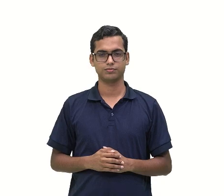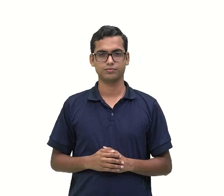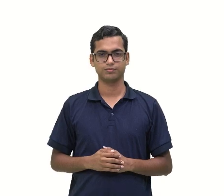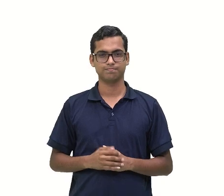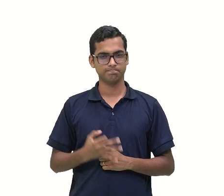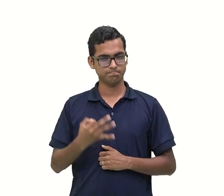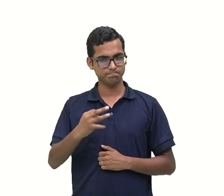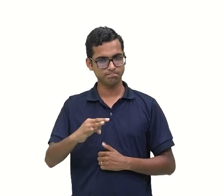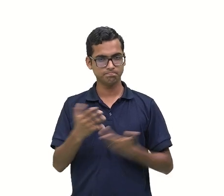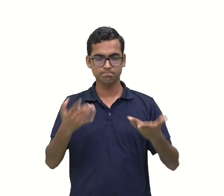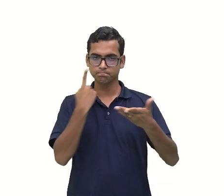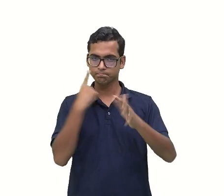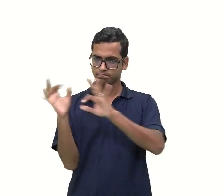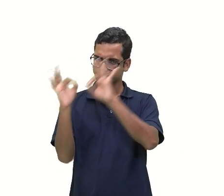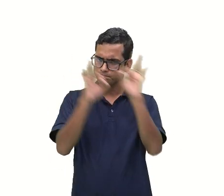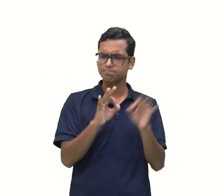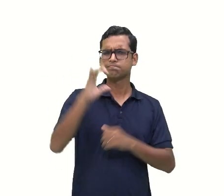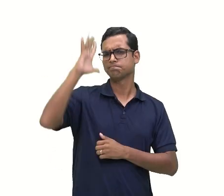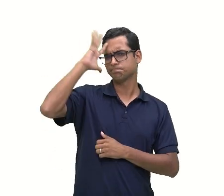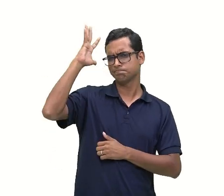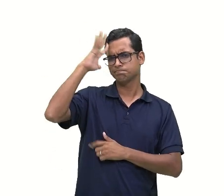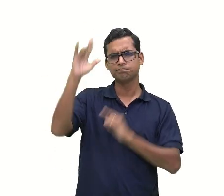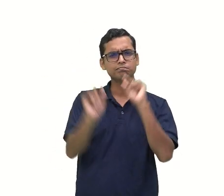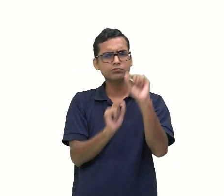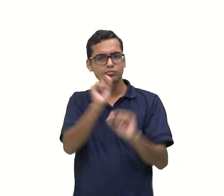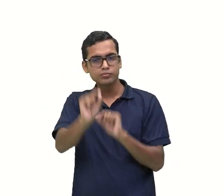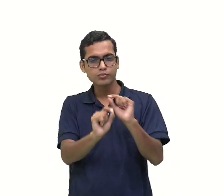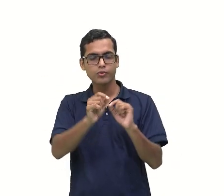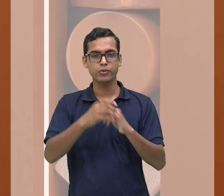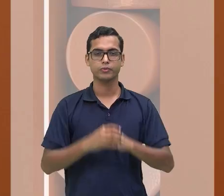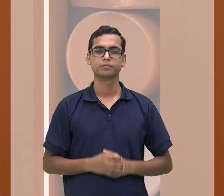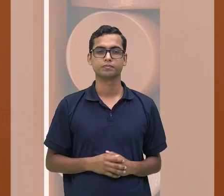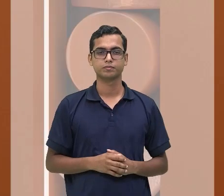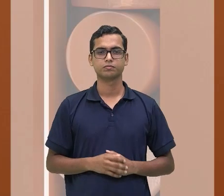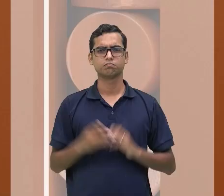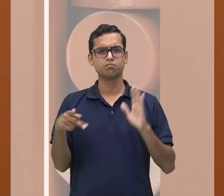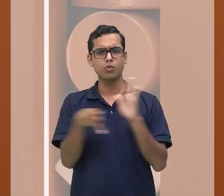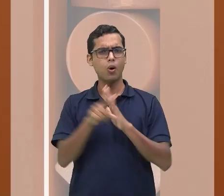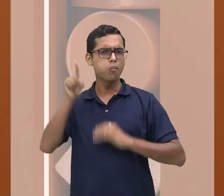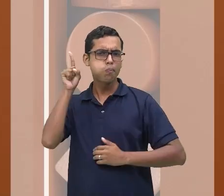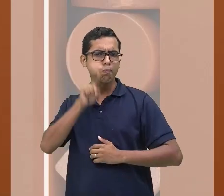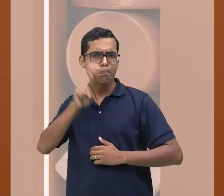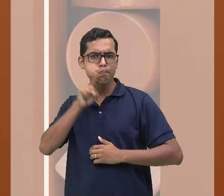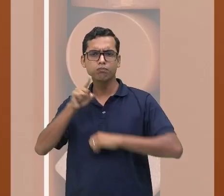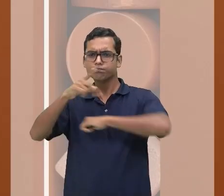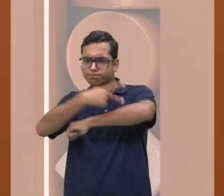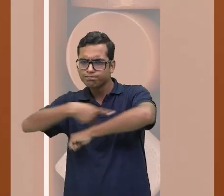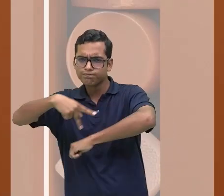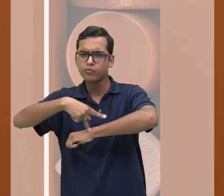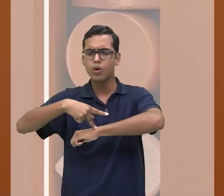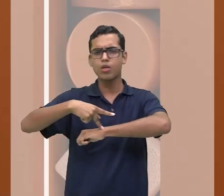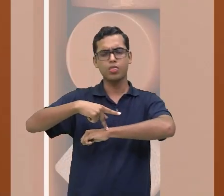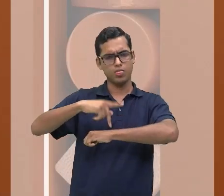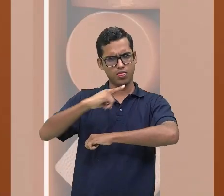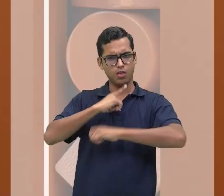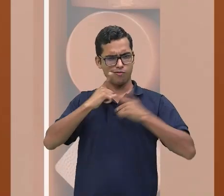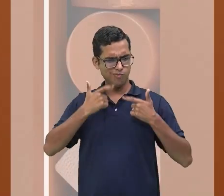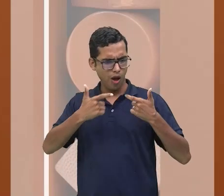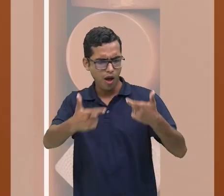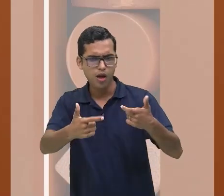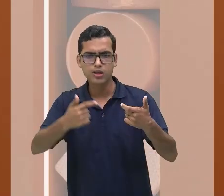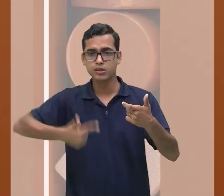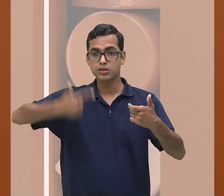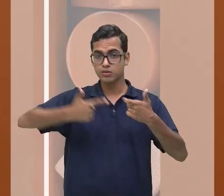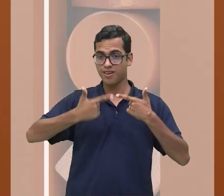estadunidense, tá? Imaginem, né? Os Estados Unidos, eles estavam ali, teve o conflito com a Segunda